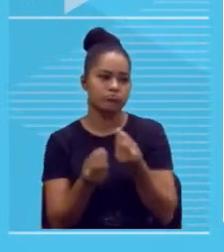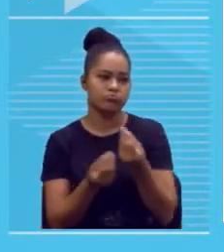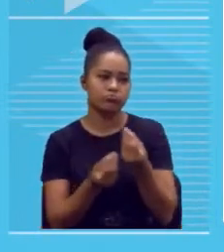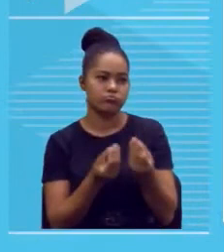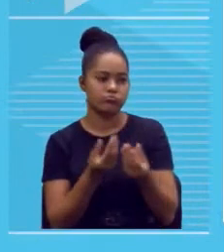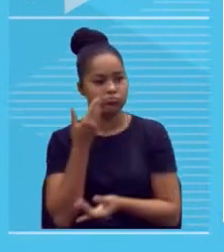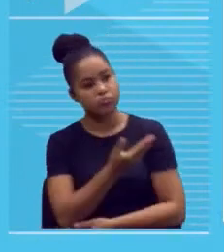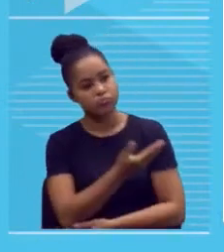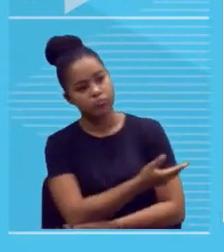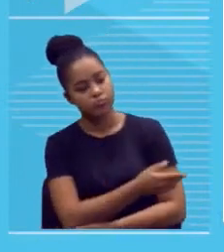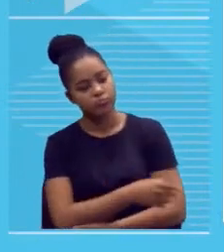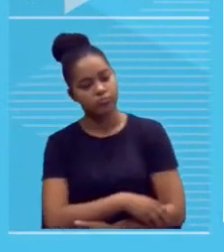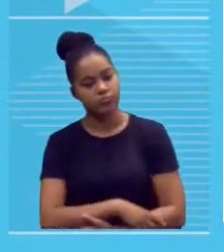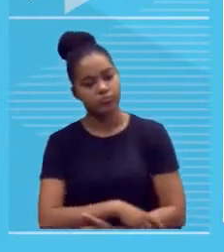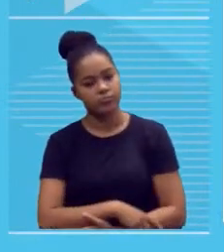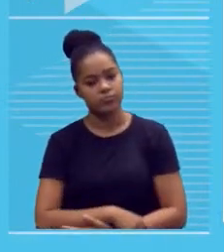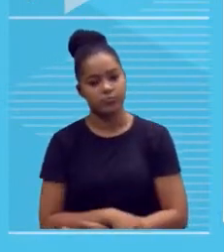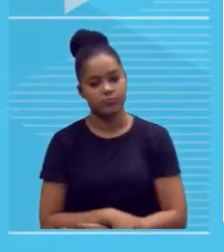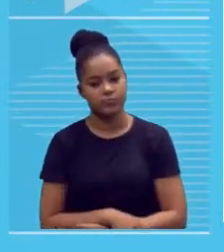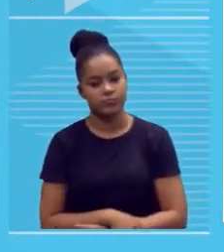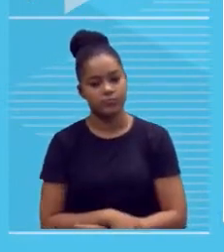Y